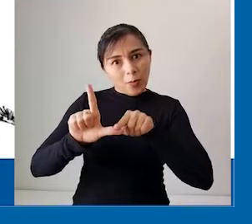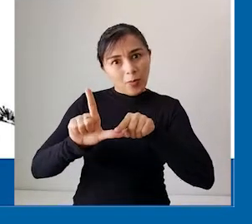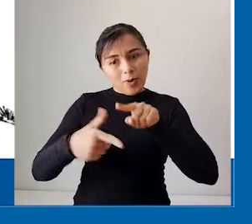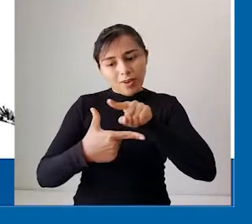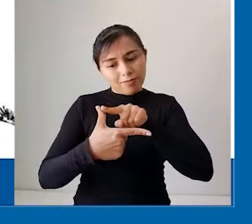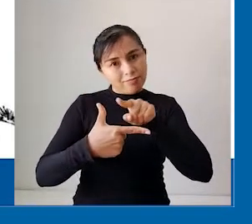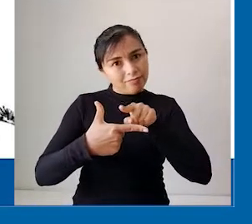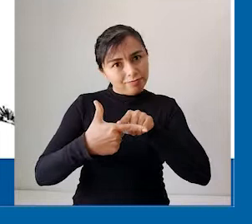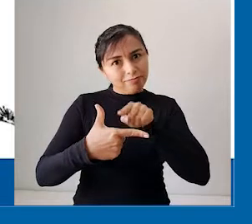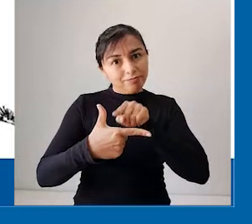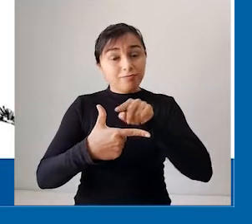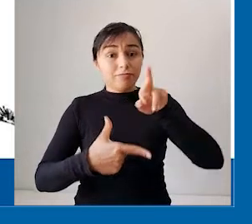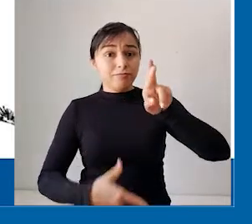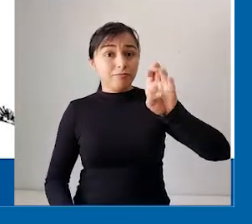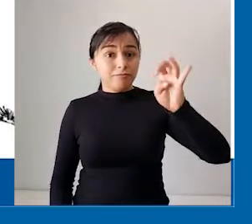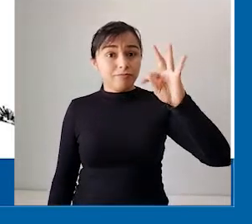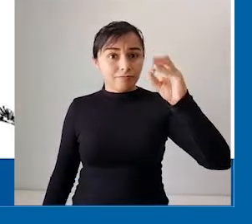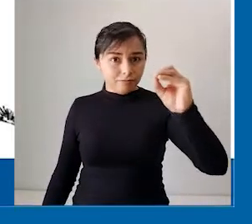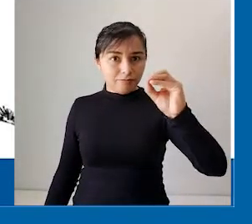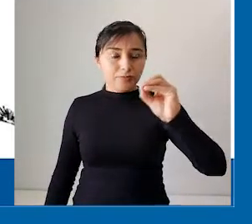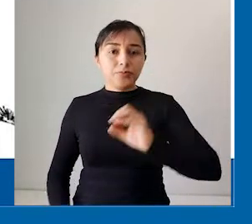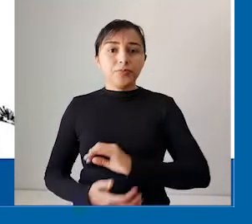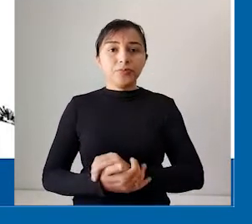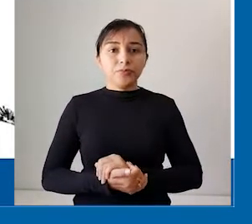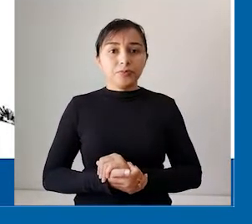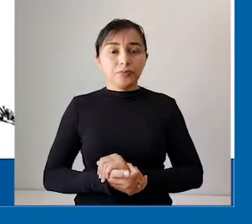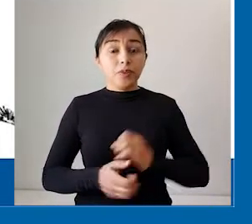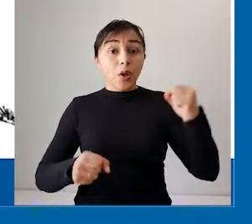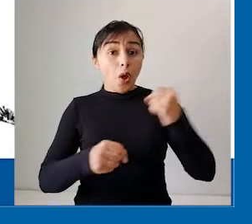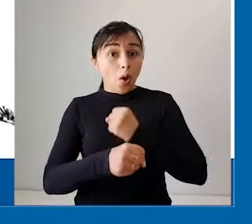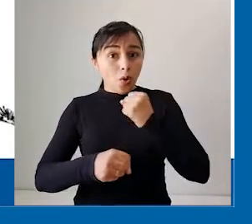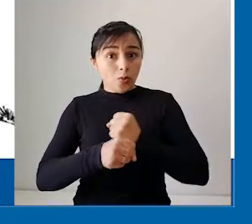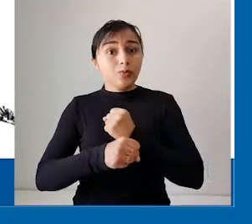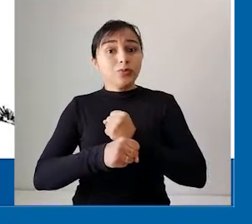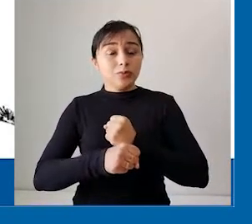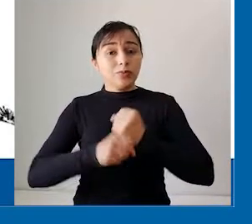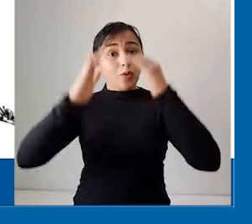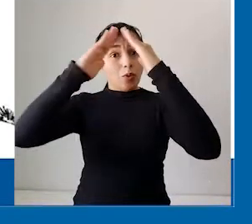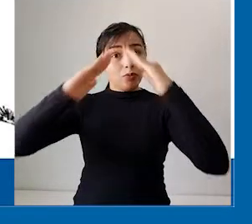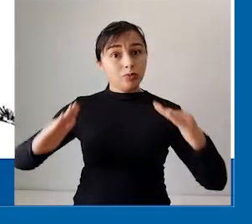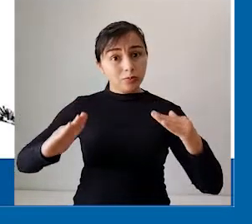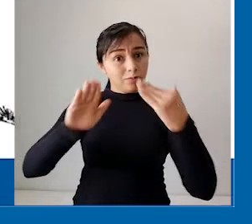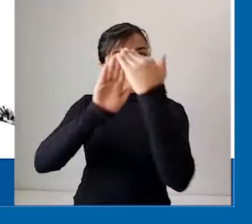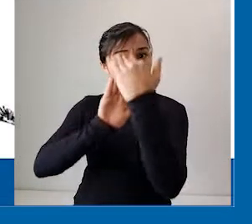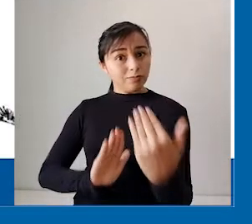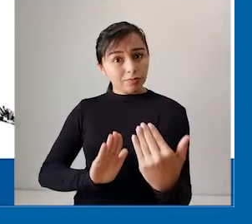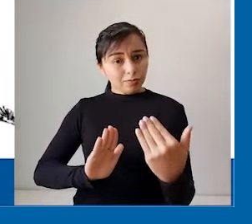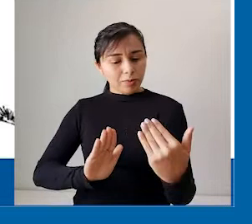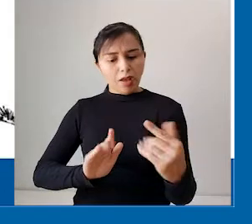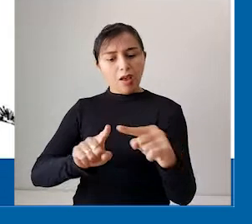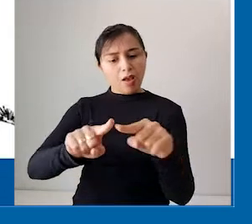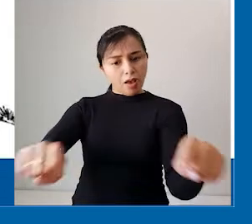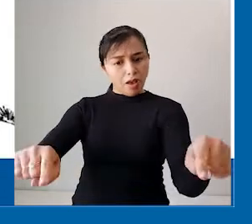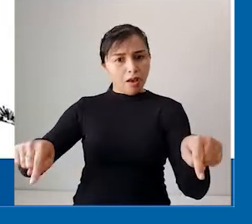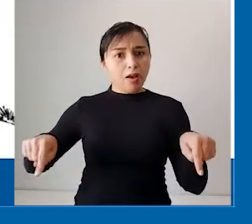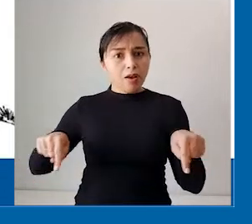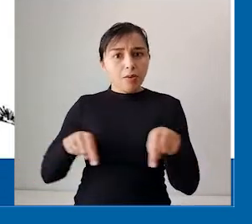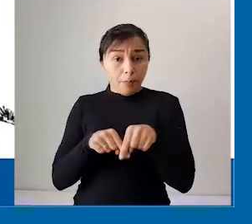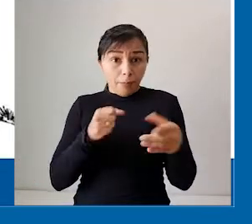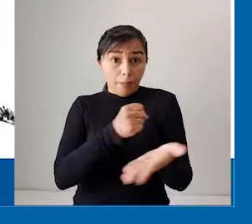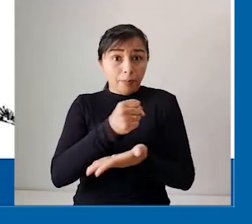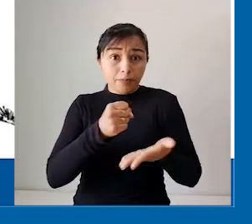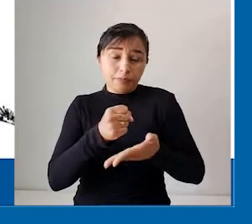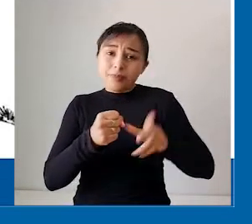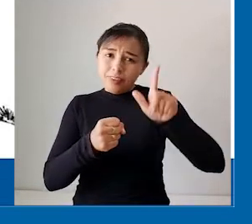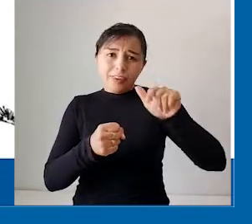lados menores. A construção de pirâmides de base quadrada é uma das muitas aplicações do conhecimento geométrico